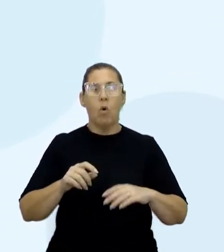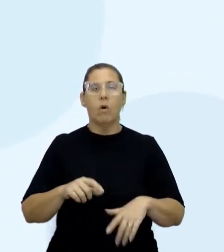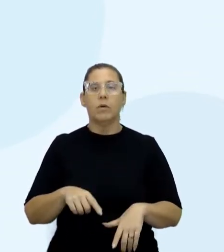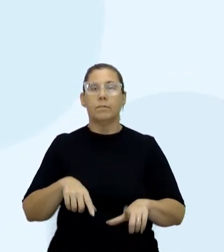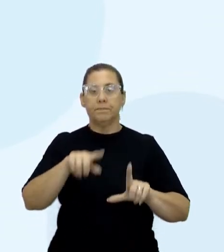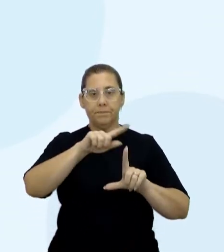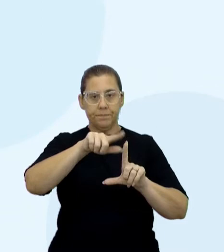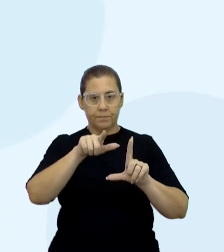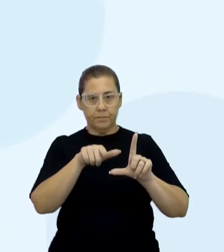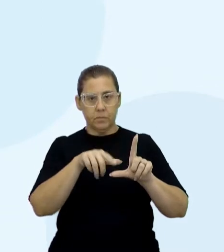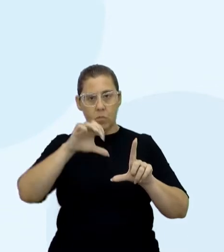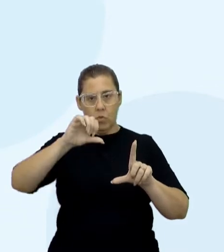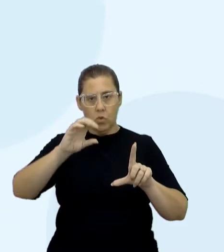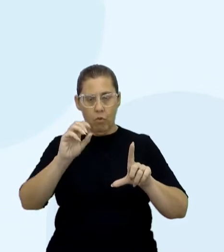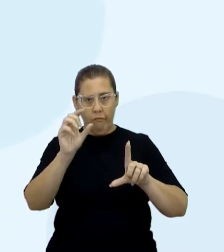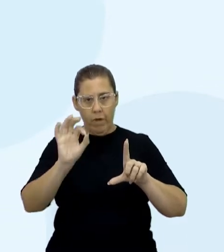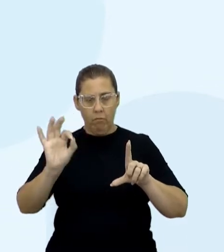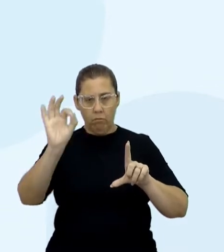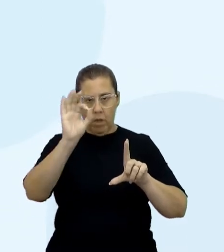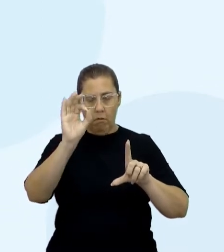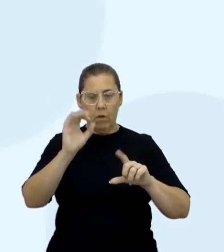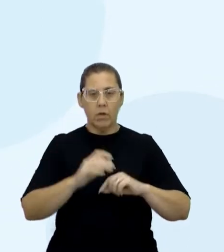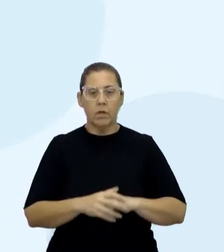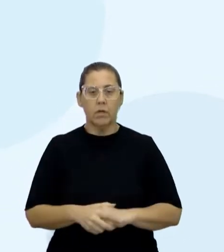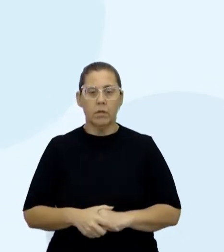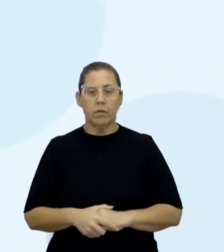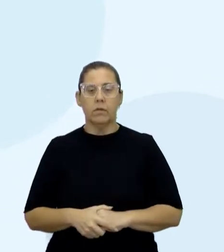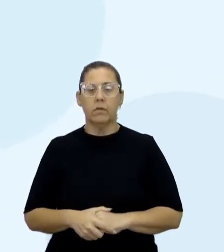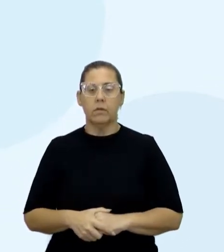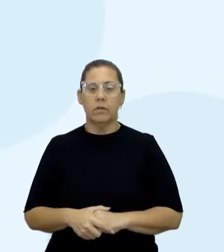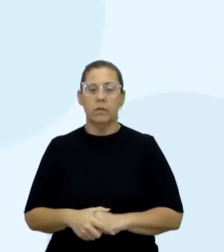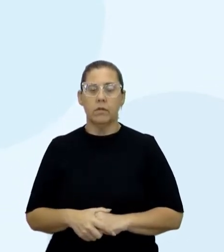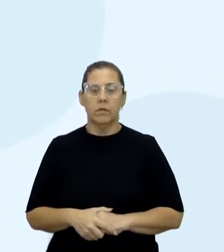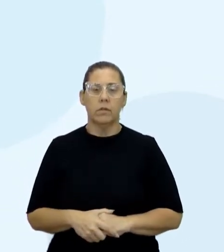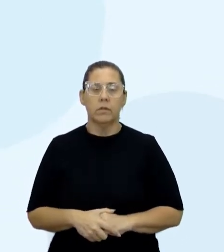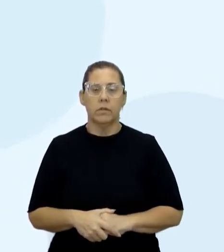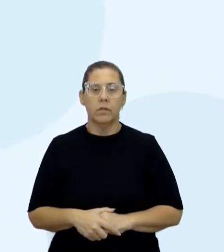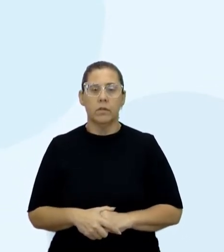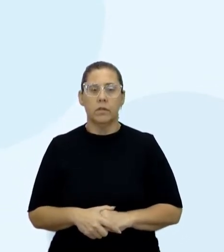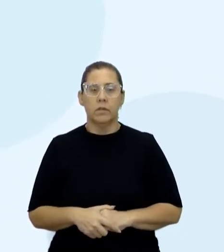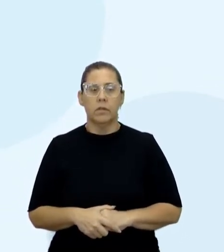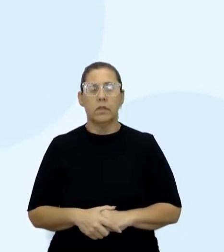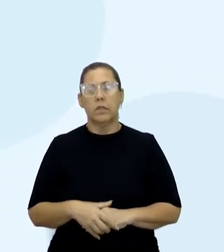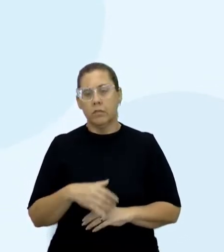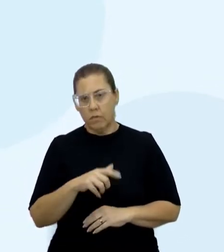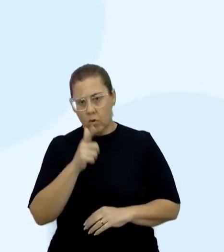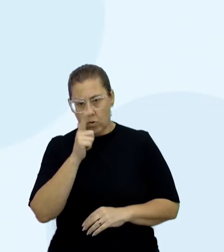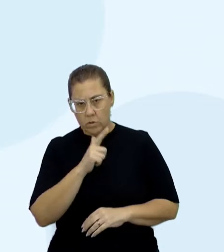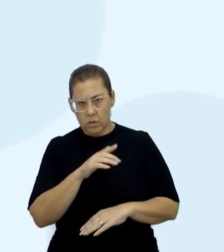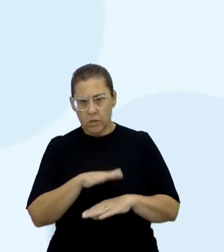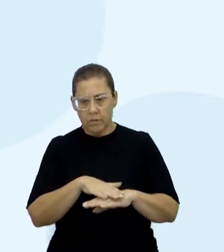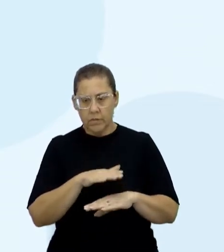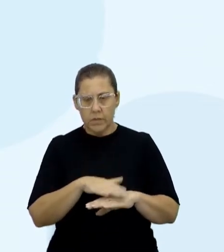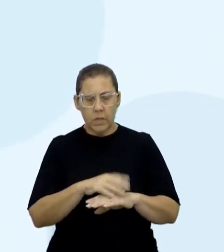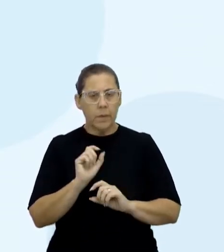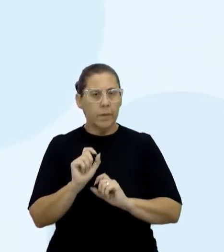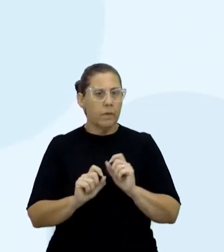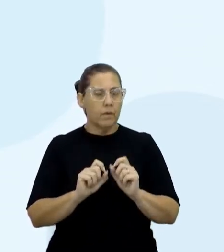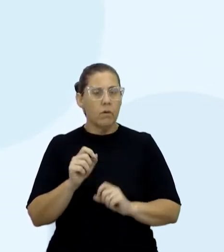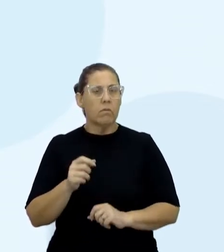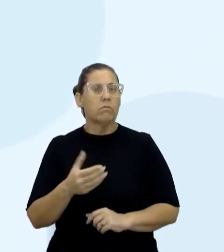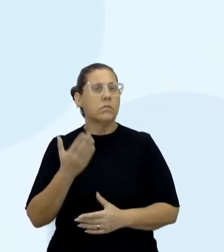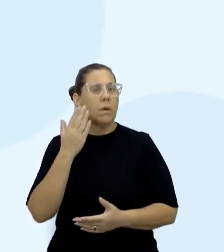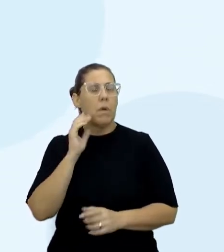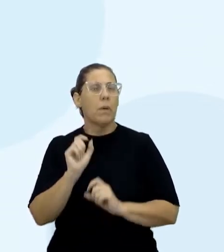aqui, a gente chama inclusive essa reta aqui de uma reta normal, enfim, você vai conseguir chegar à conclusão de que